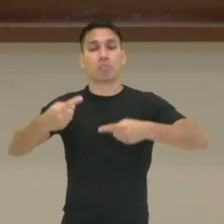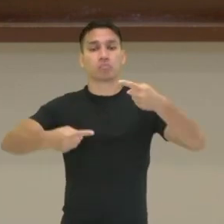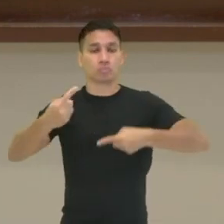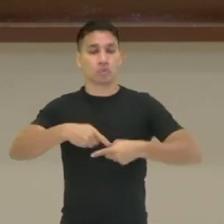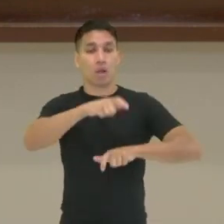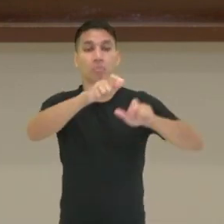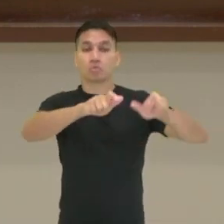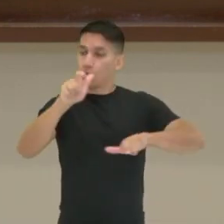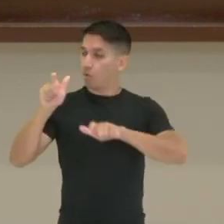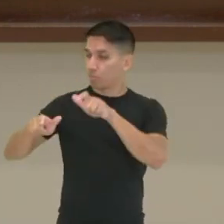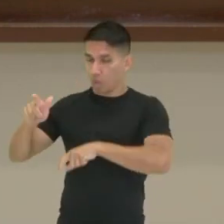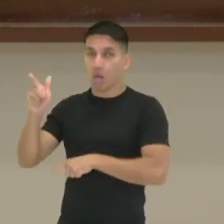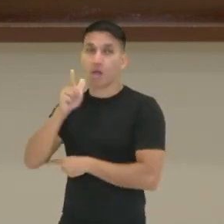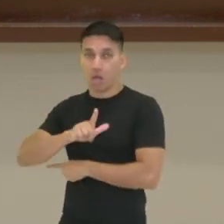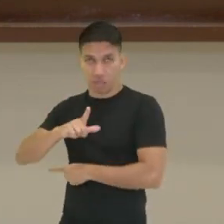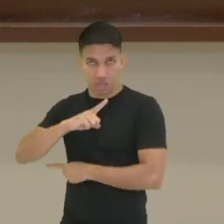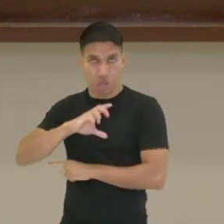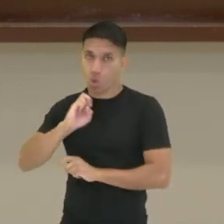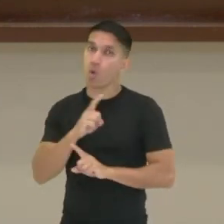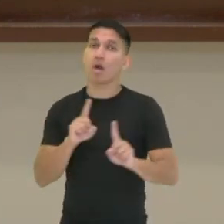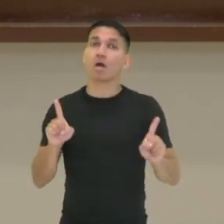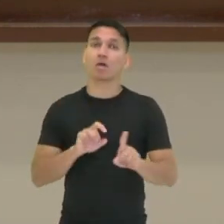pessoas têm ou não na sociedade.